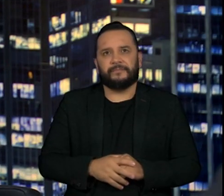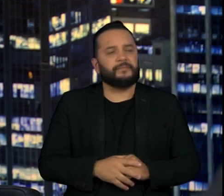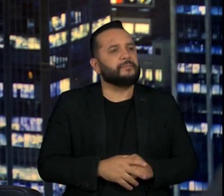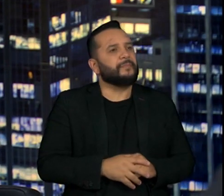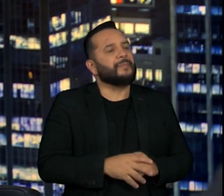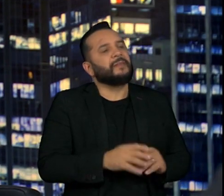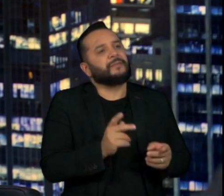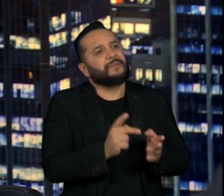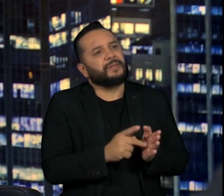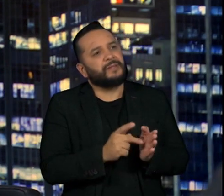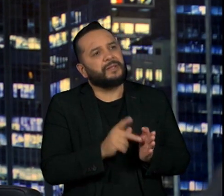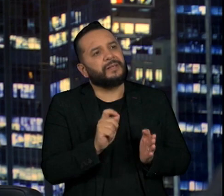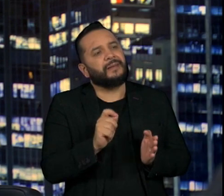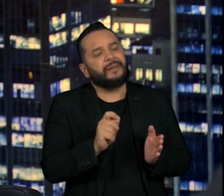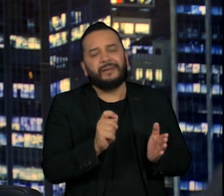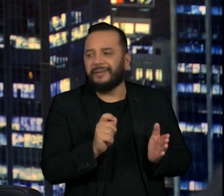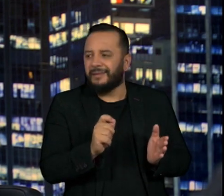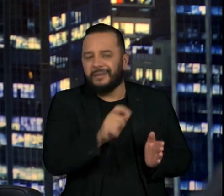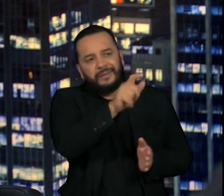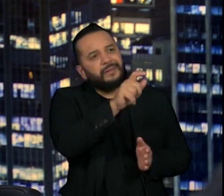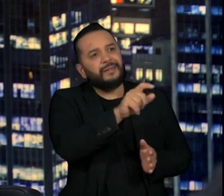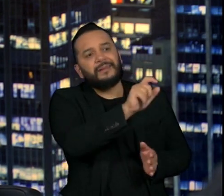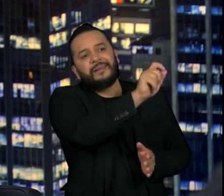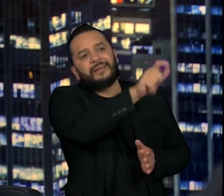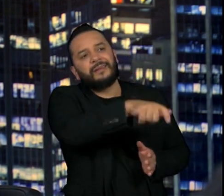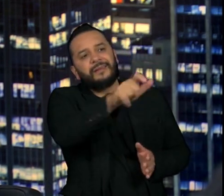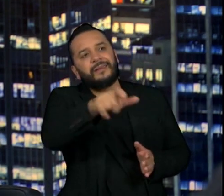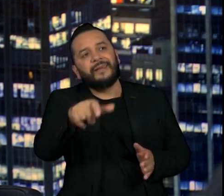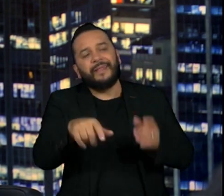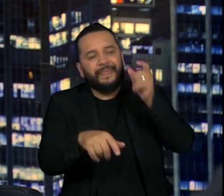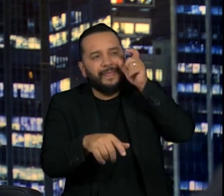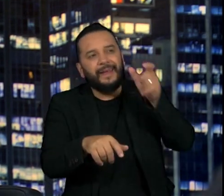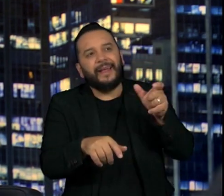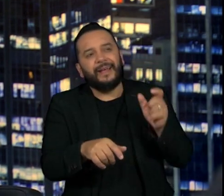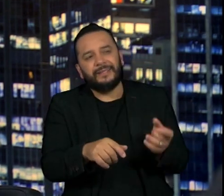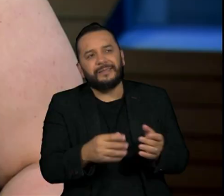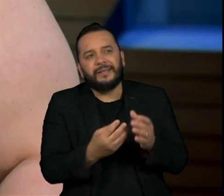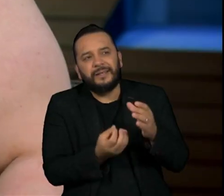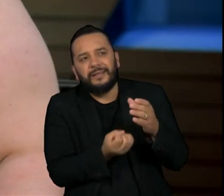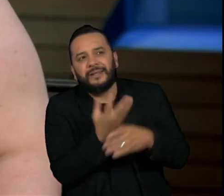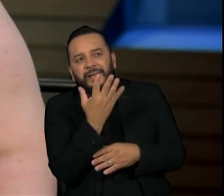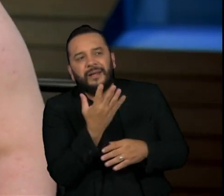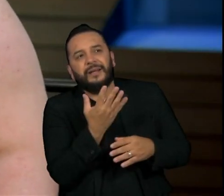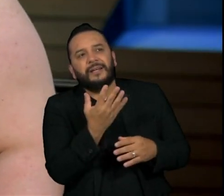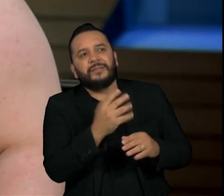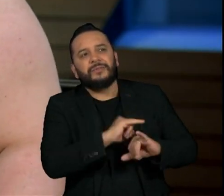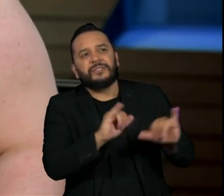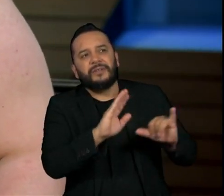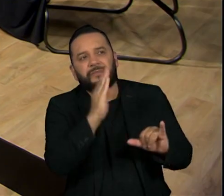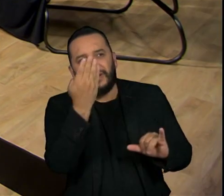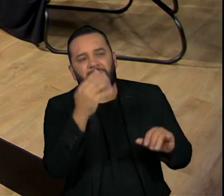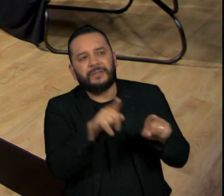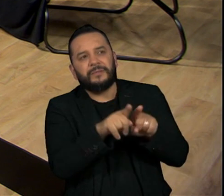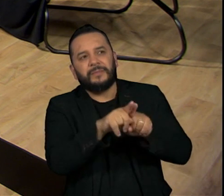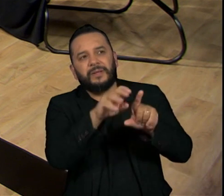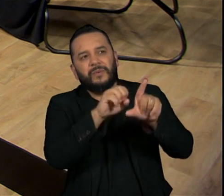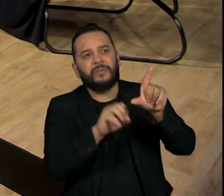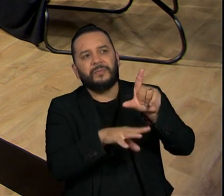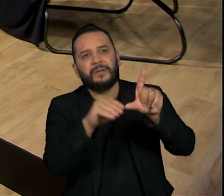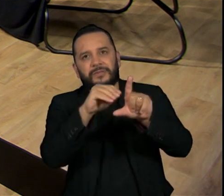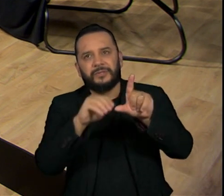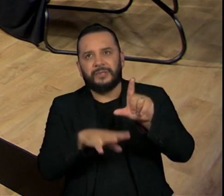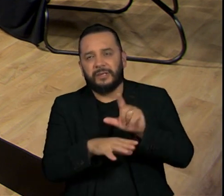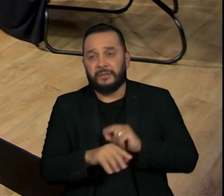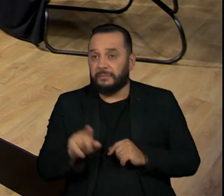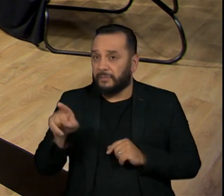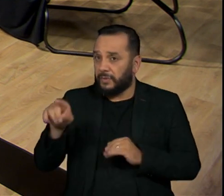é? Esse tipo desde redigir isso e compartilhar também, não é, Helena? Acho que nesse contexto